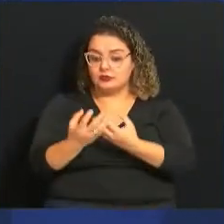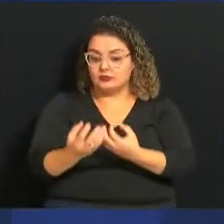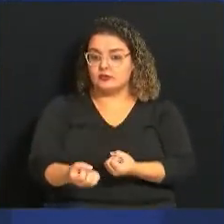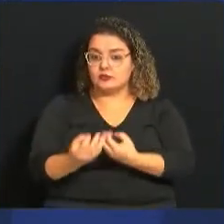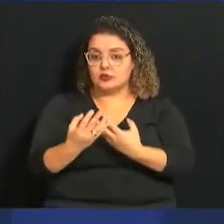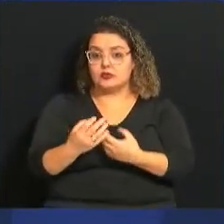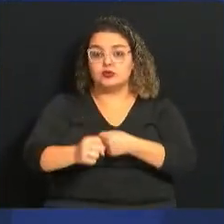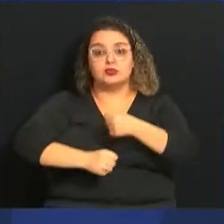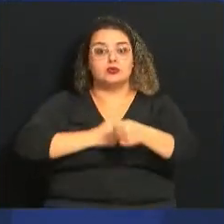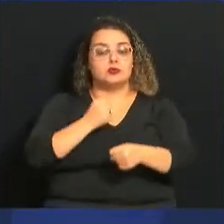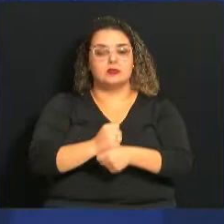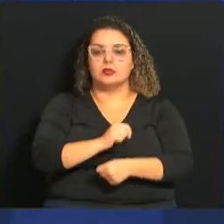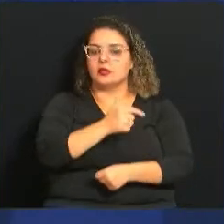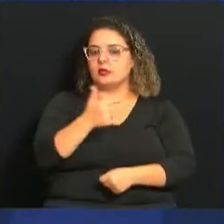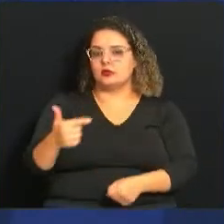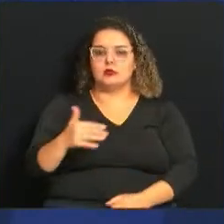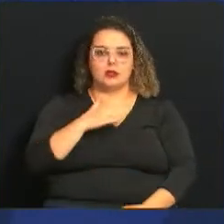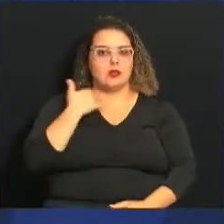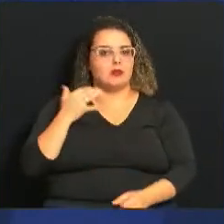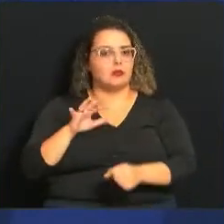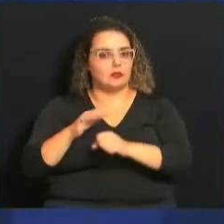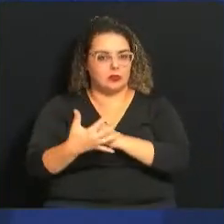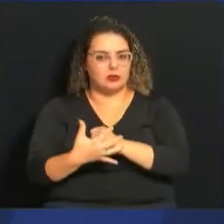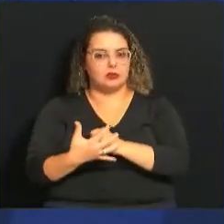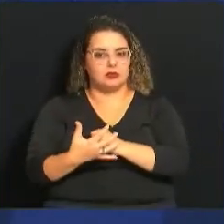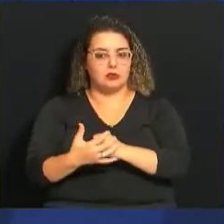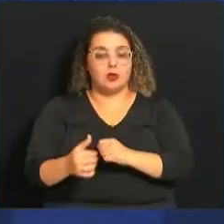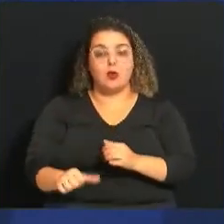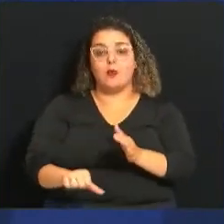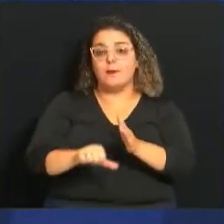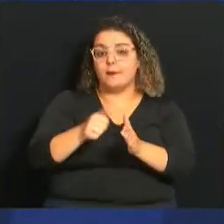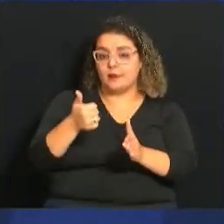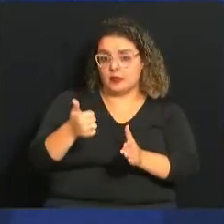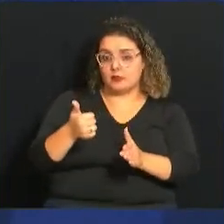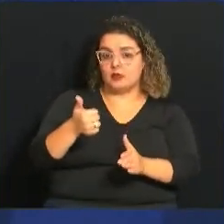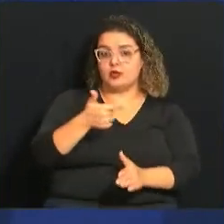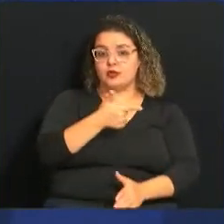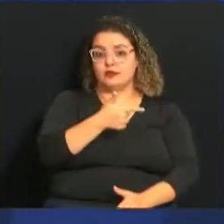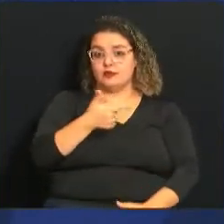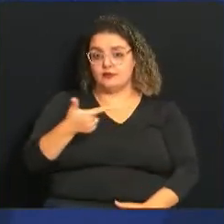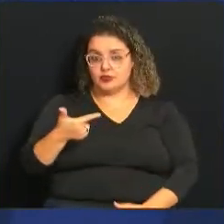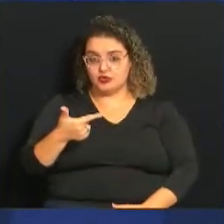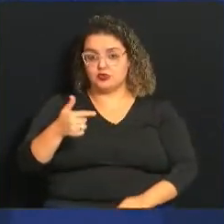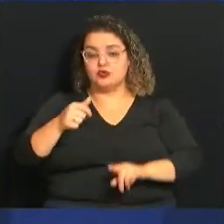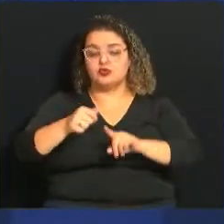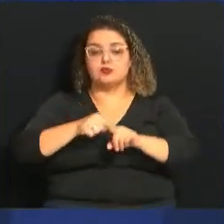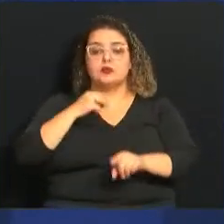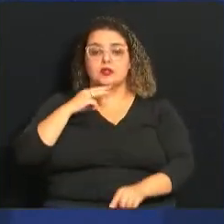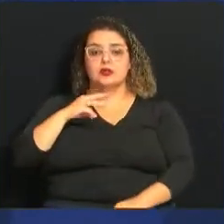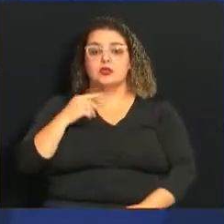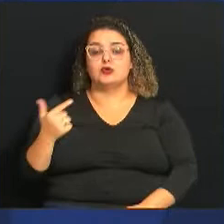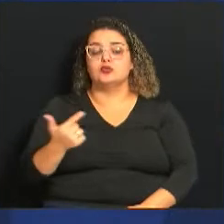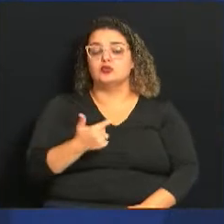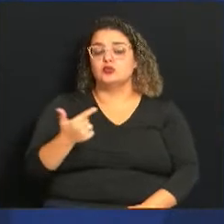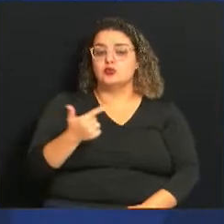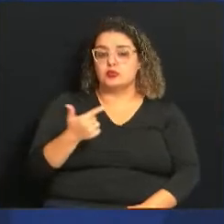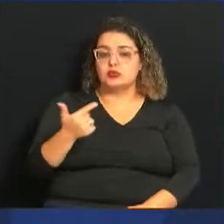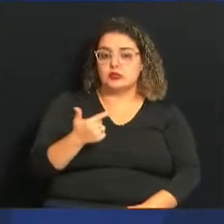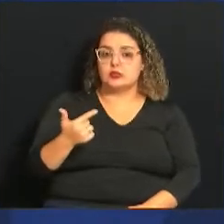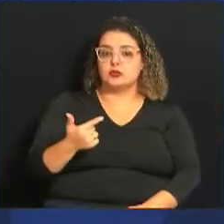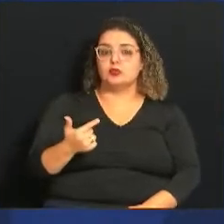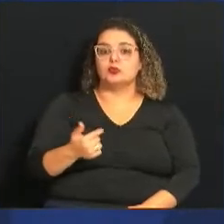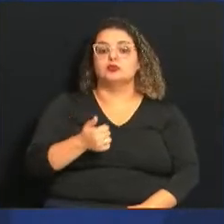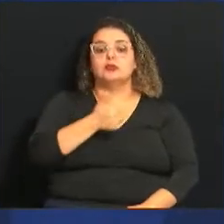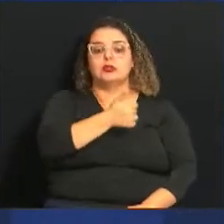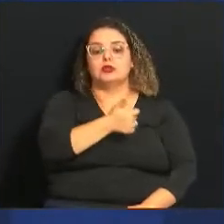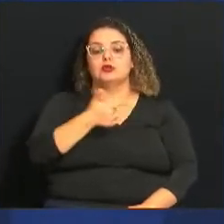traz óbitos pela doença. O primeiro boletim foi em 22 de março, o segundo boletim em 12 de